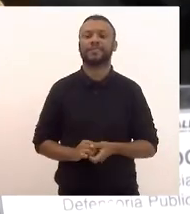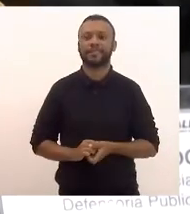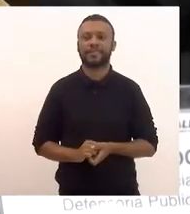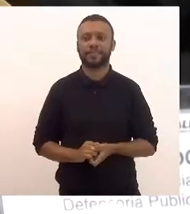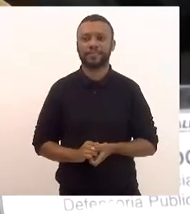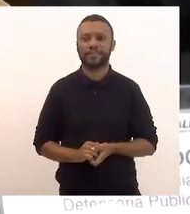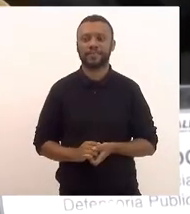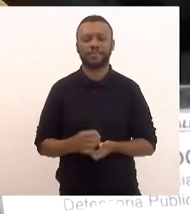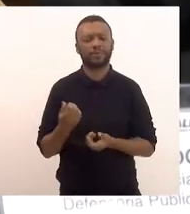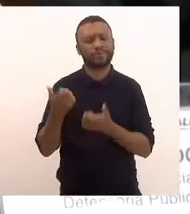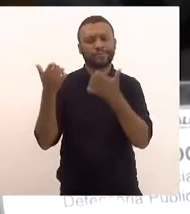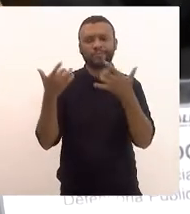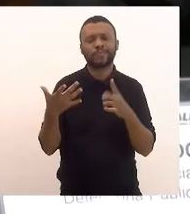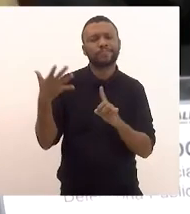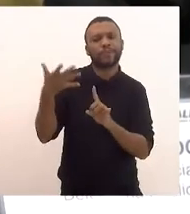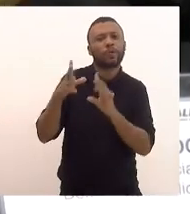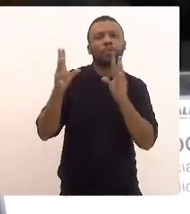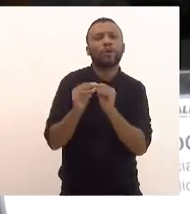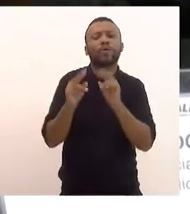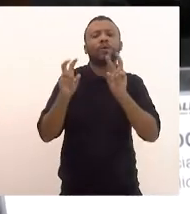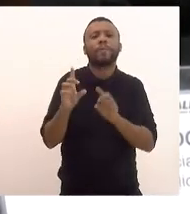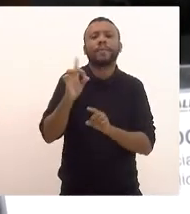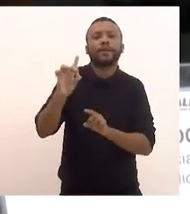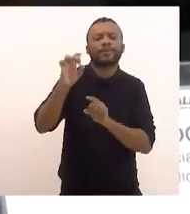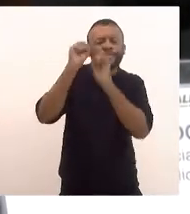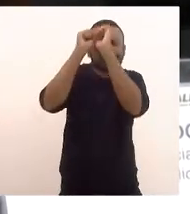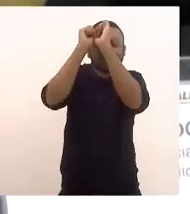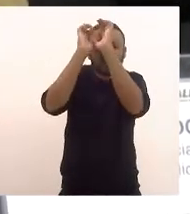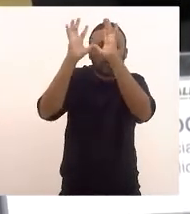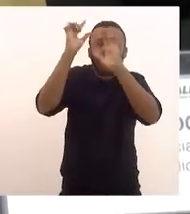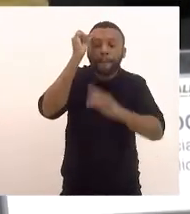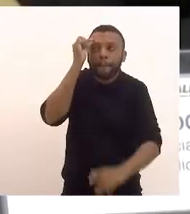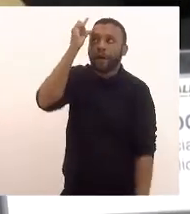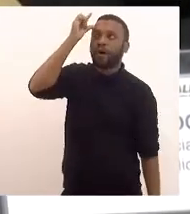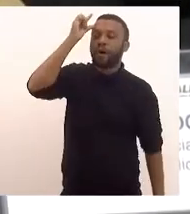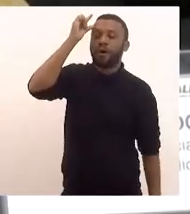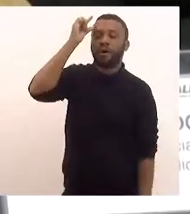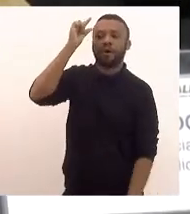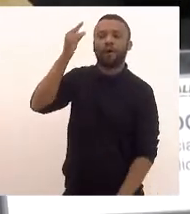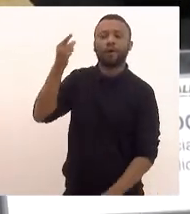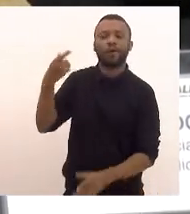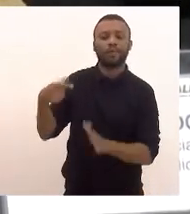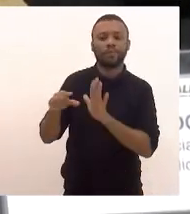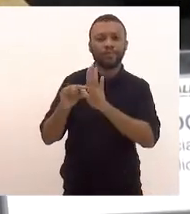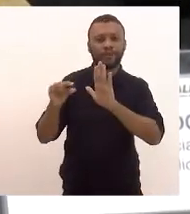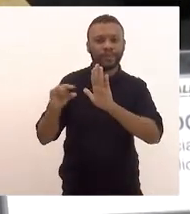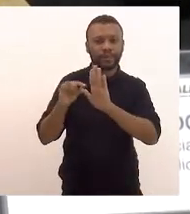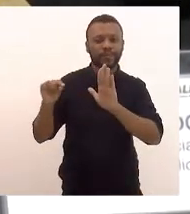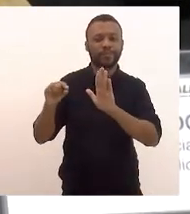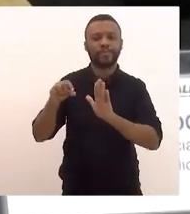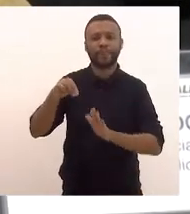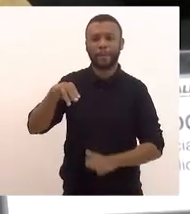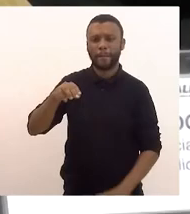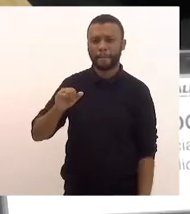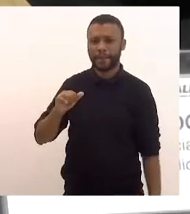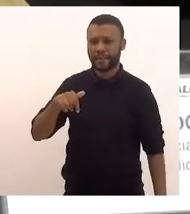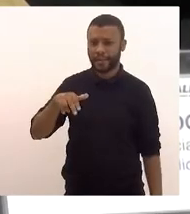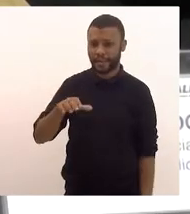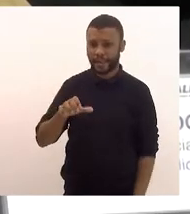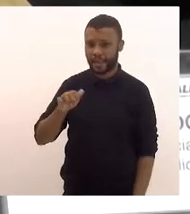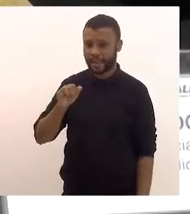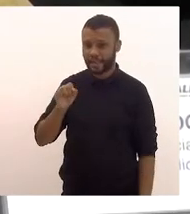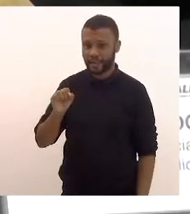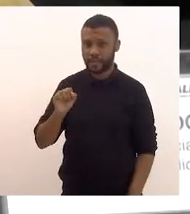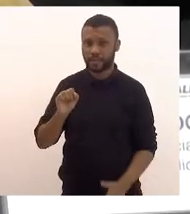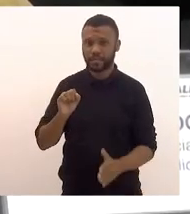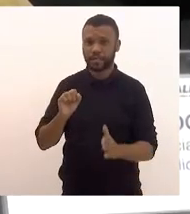falou se falou assim Deus aqui me veio a mente versículo de Miqueias 68 que diz